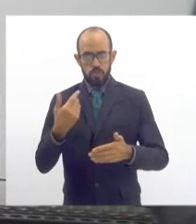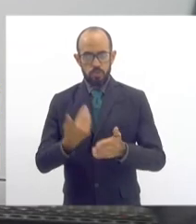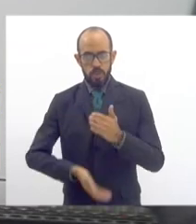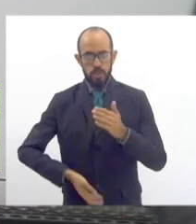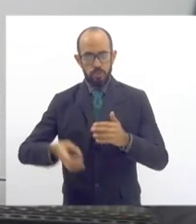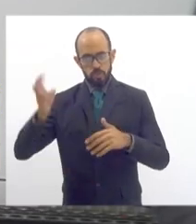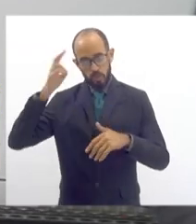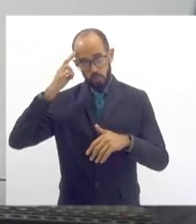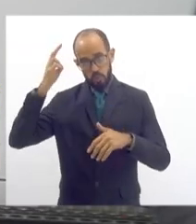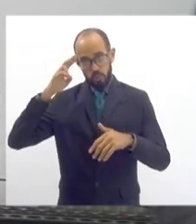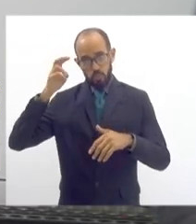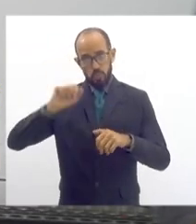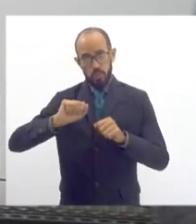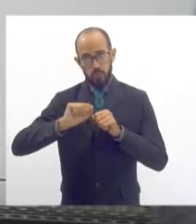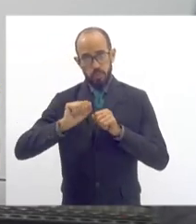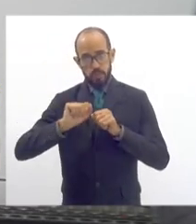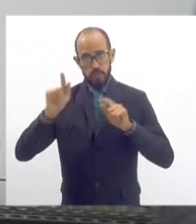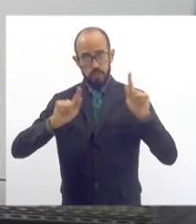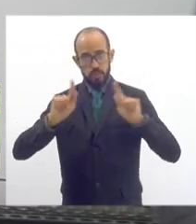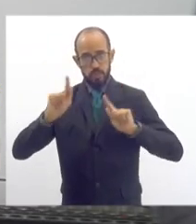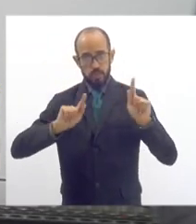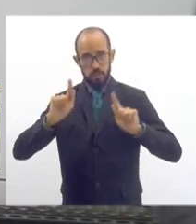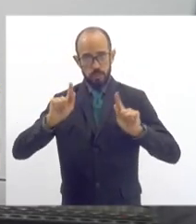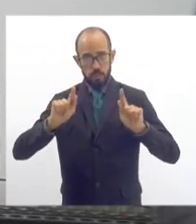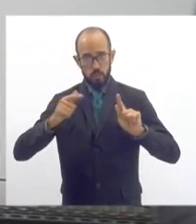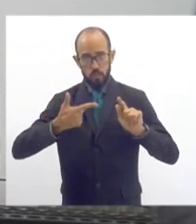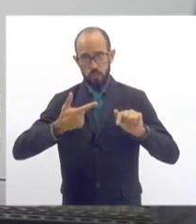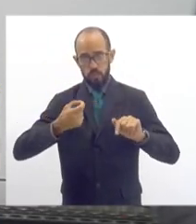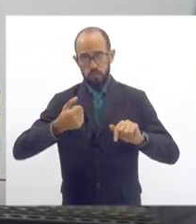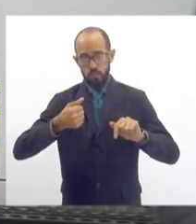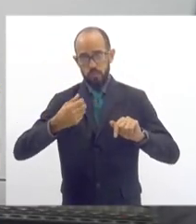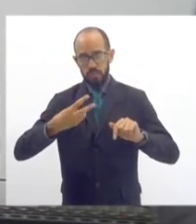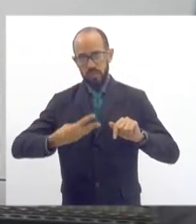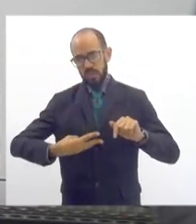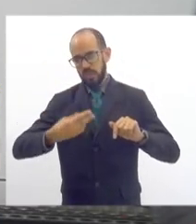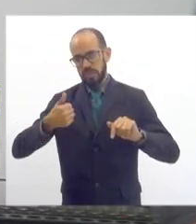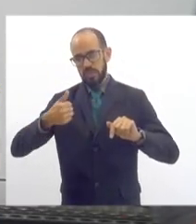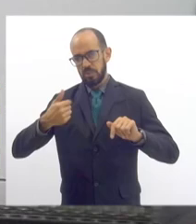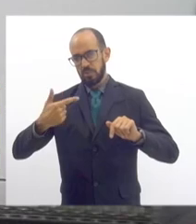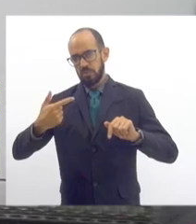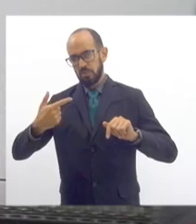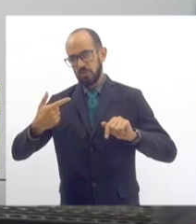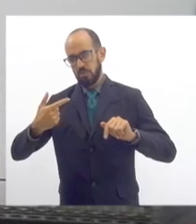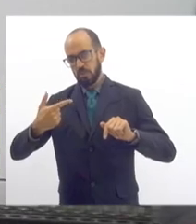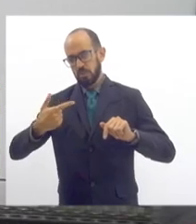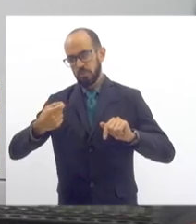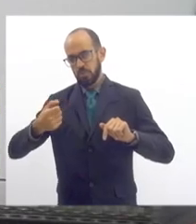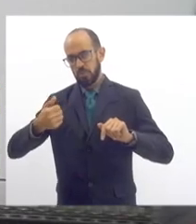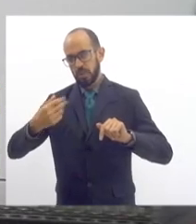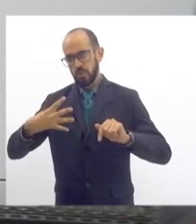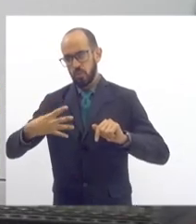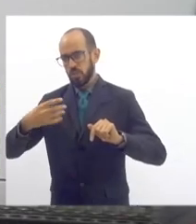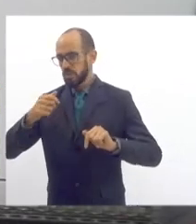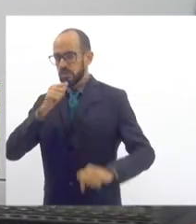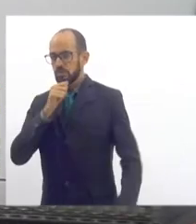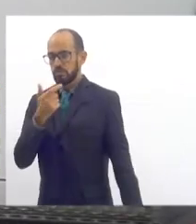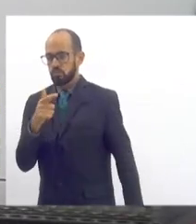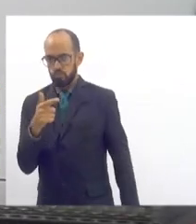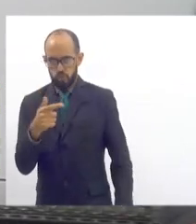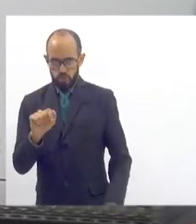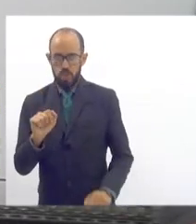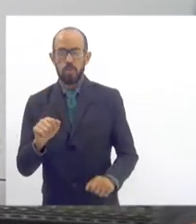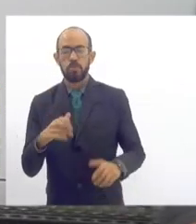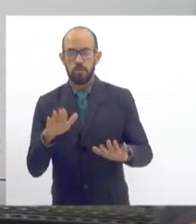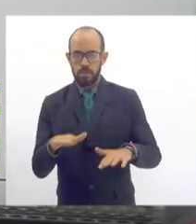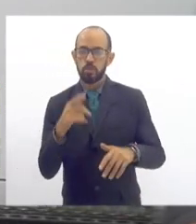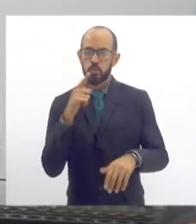licitar, desde 2013-14, que não se fazia licitação. E nós fomos avançando, fizemos cerca de 95% de todas